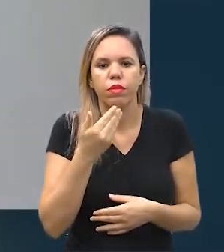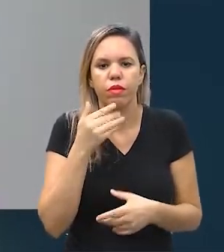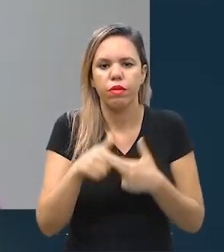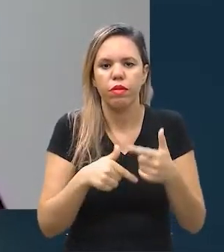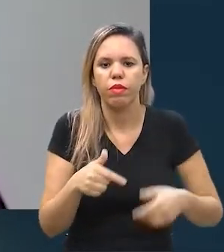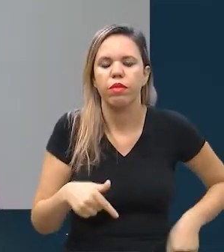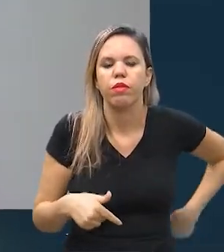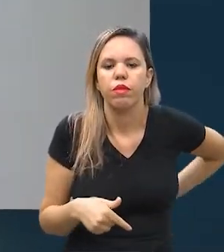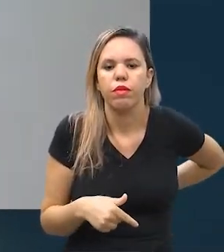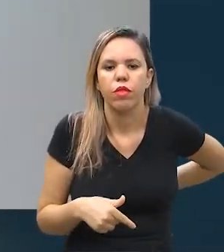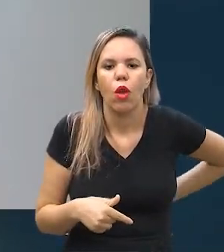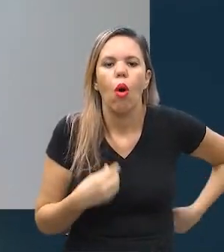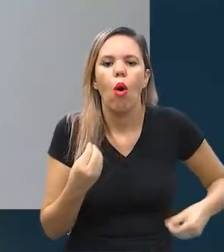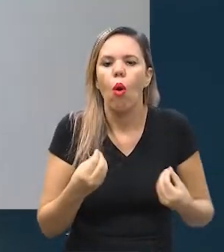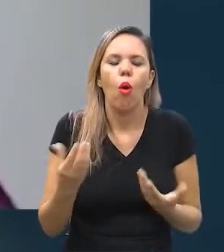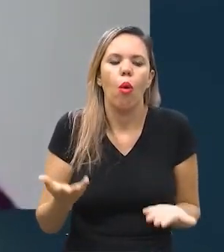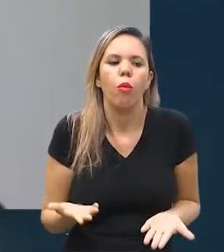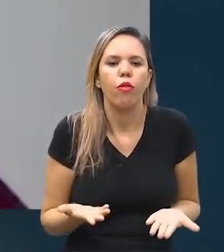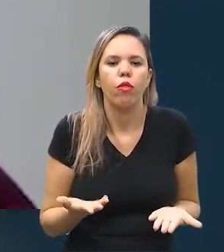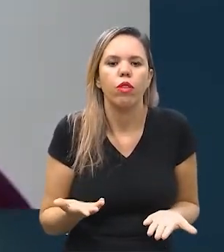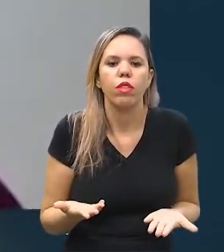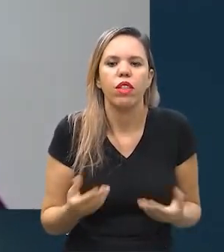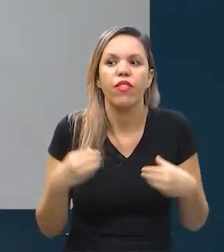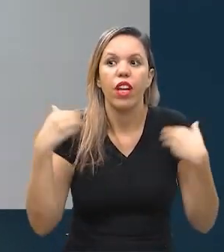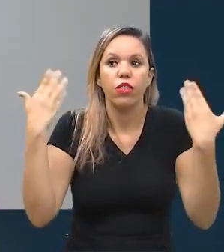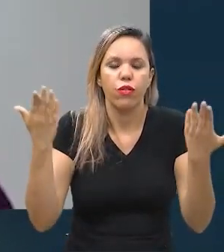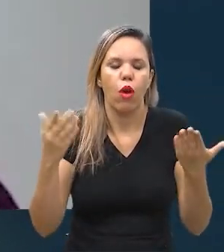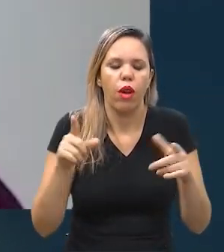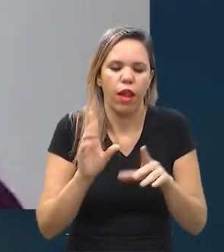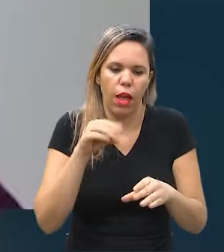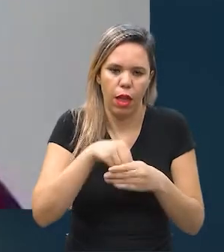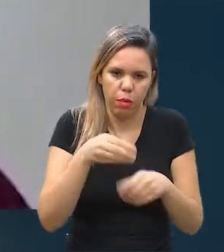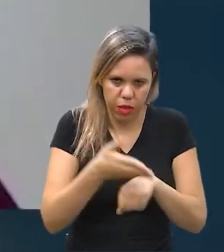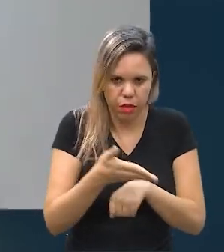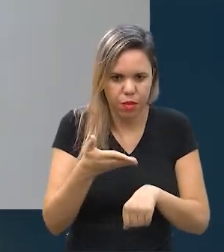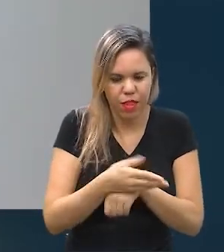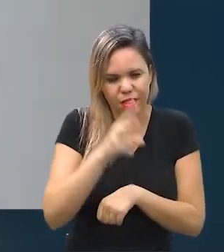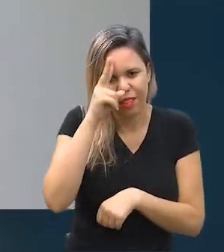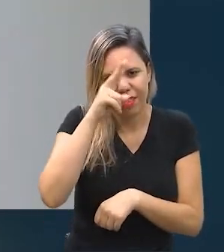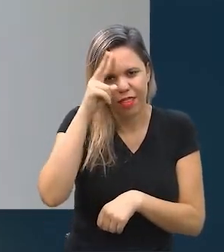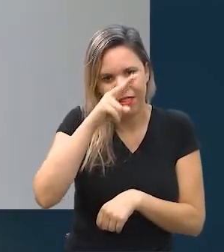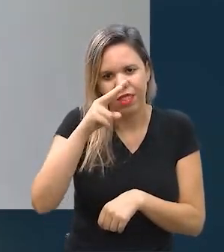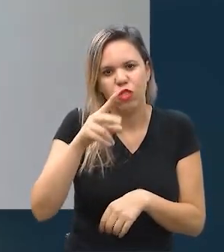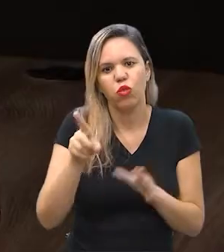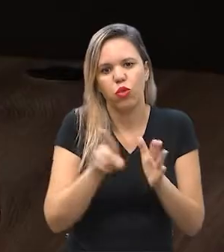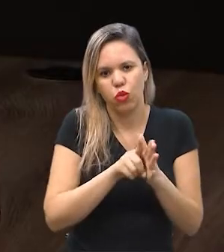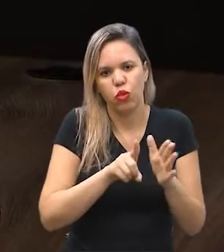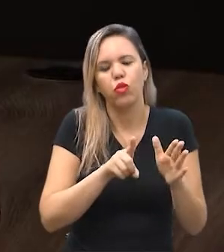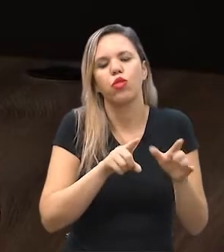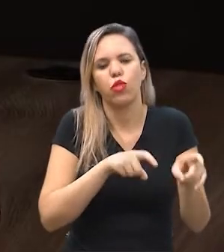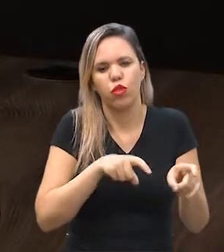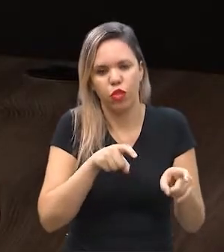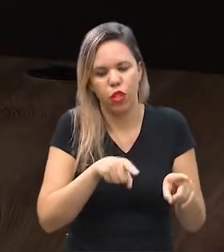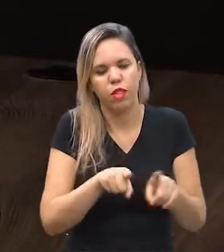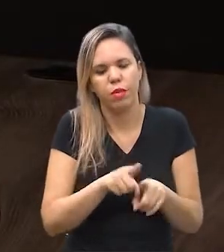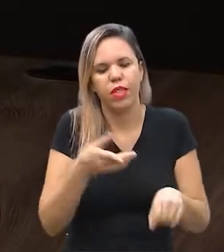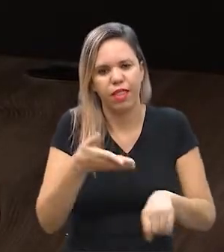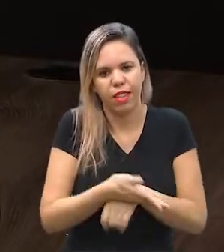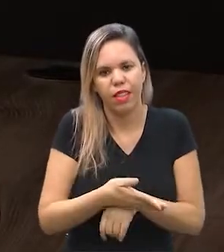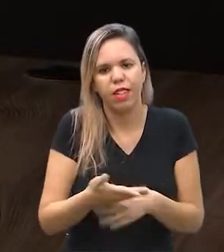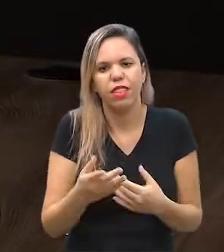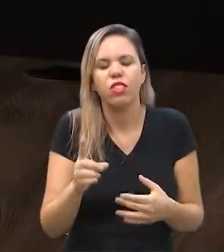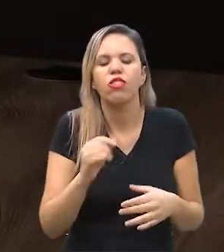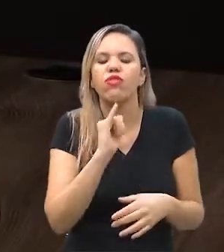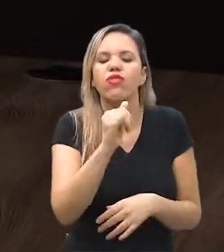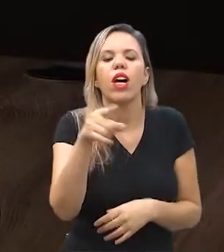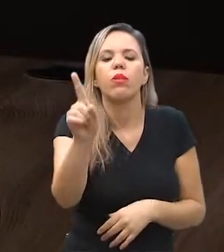esse trabalho, né? Então não tem como ficar de fora. Quem não é visto não é lembrado, e o produtor está tendo que entrar nessa onda, né? É, mas e quando o produtor chega